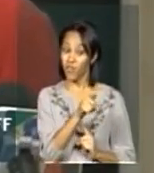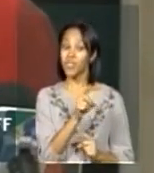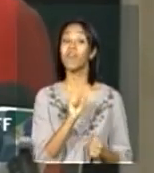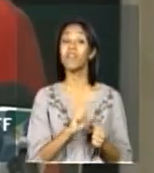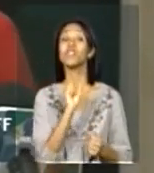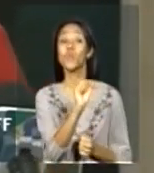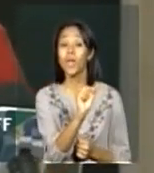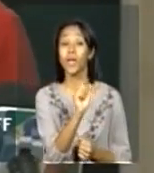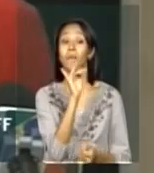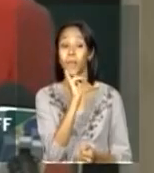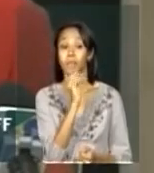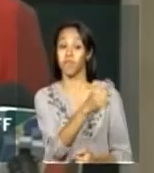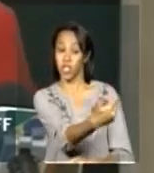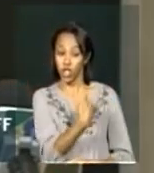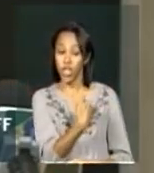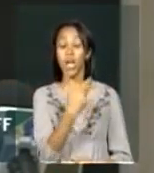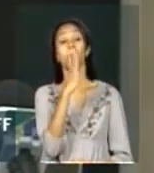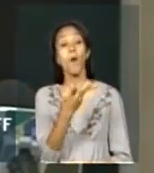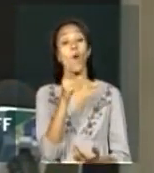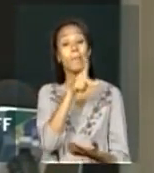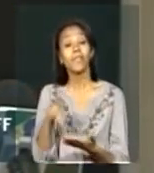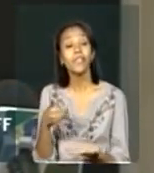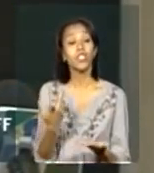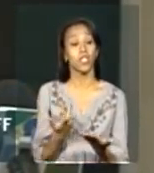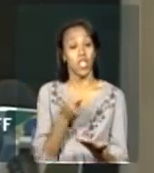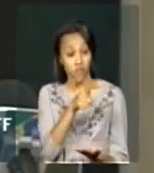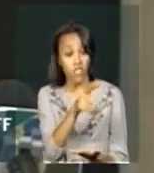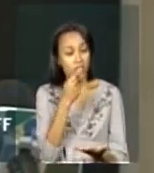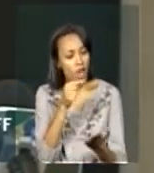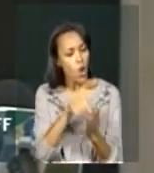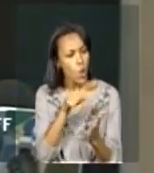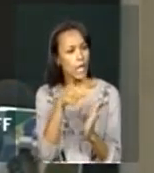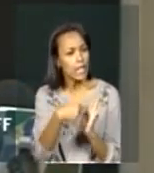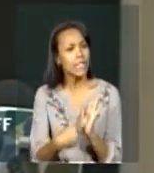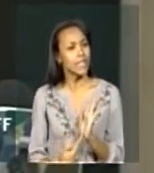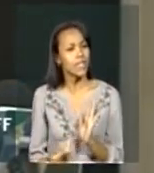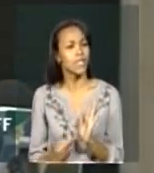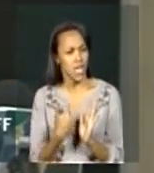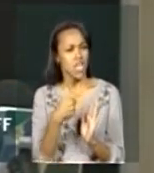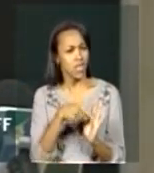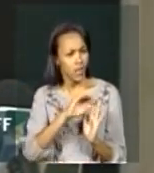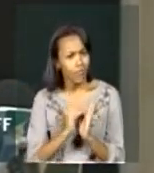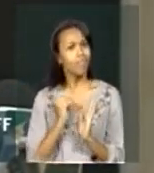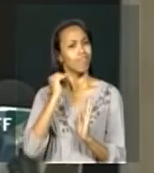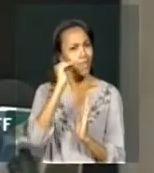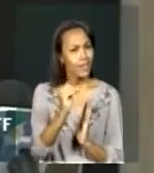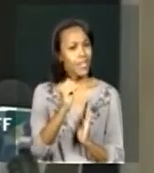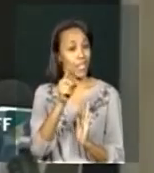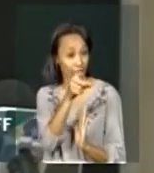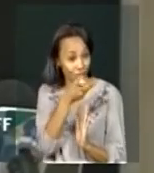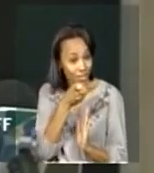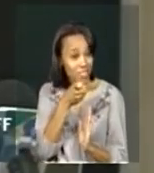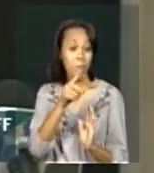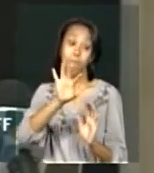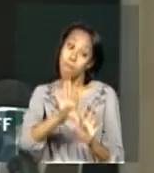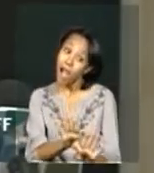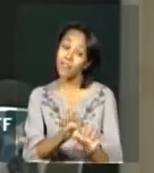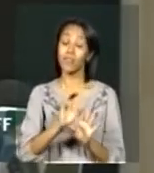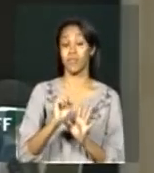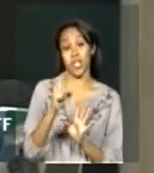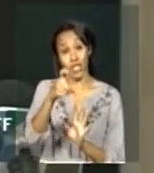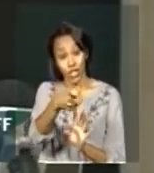fazer comigo. Você vai chegar para mim e falar assim: "Presidente, você disse aqui que ia crescer X, cresceu